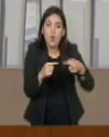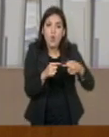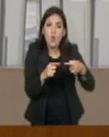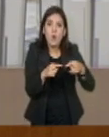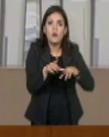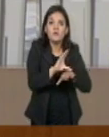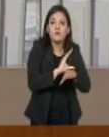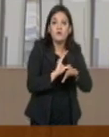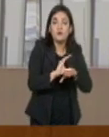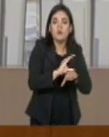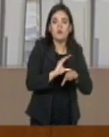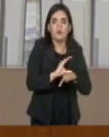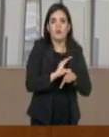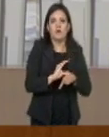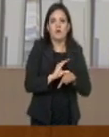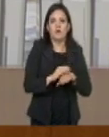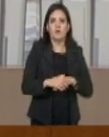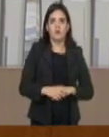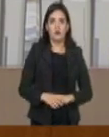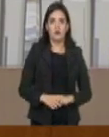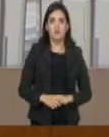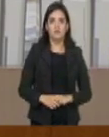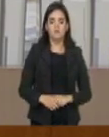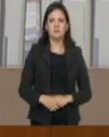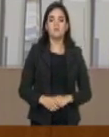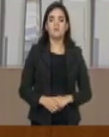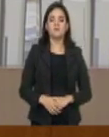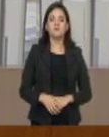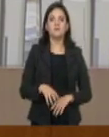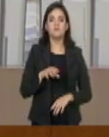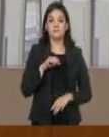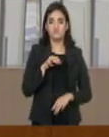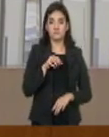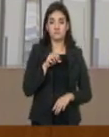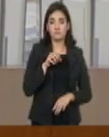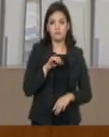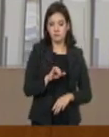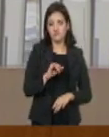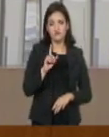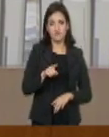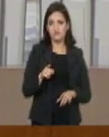Ou, dito de outra forma, se com ela guarda conformidade.